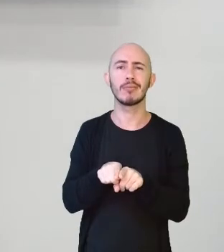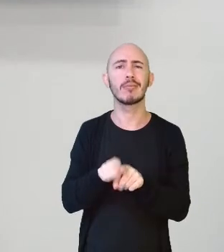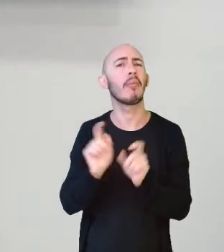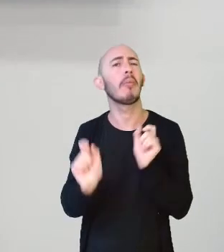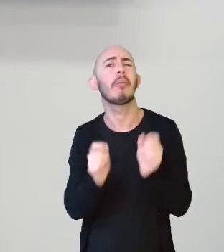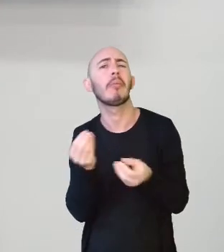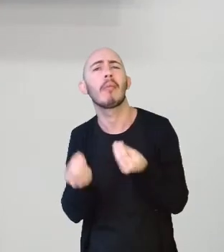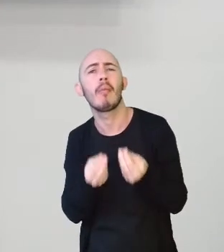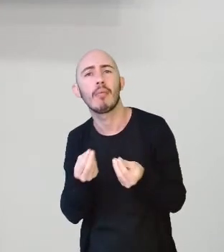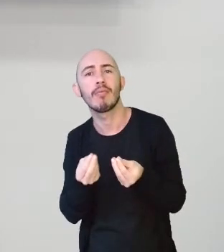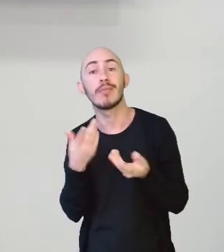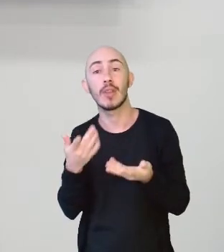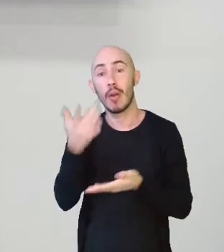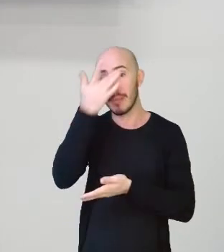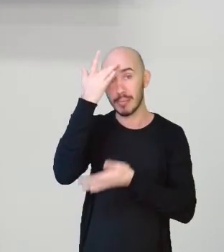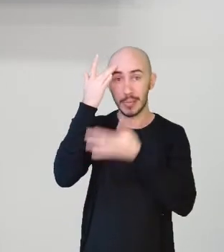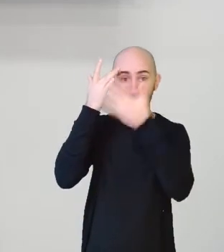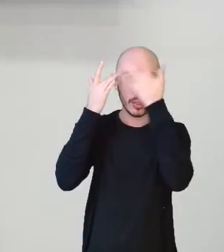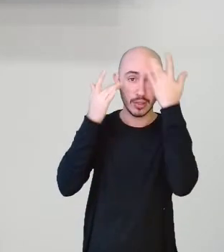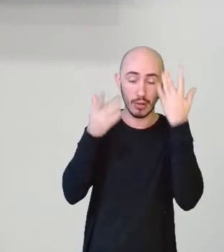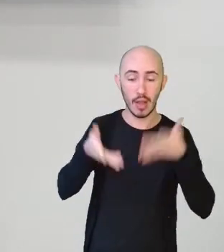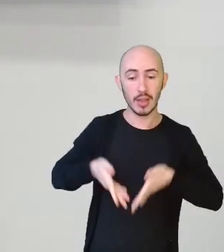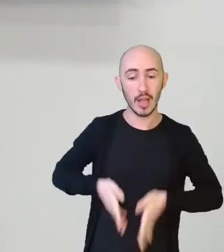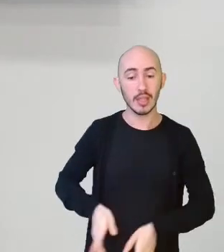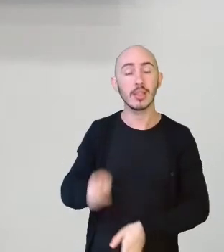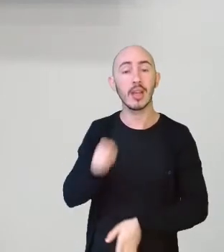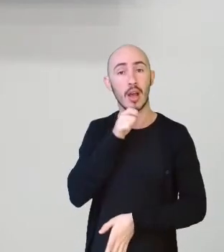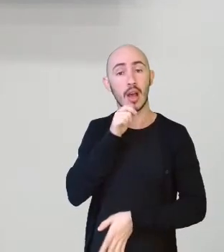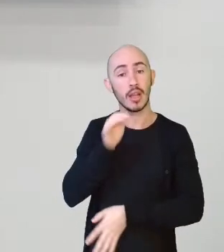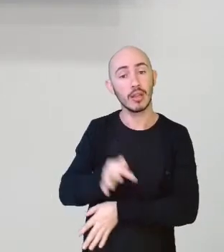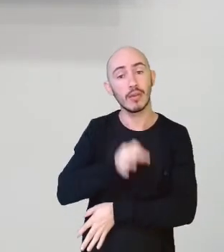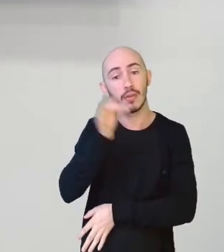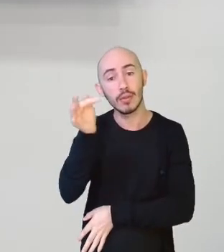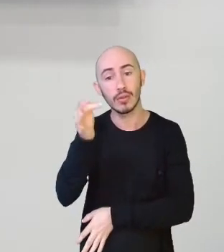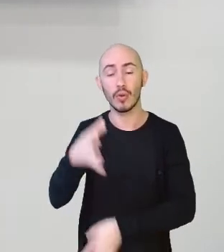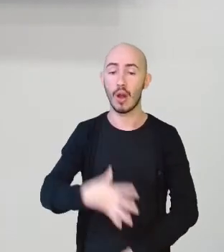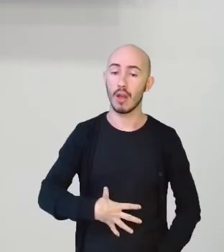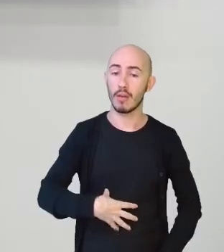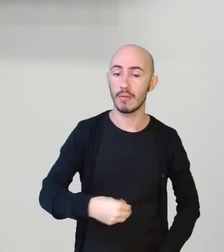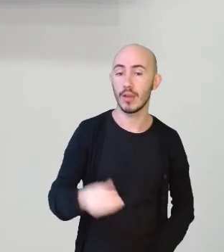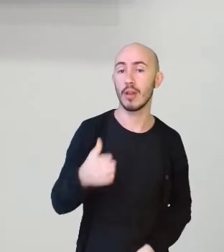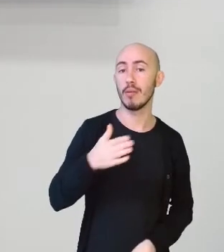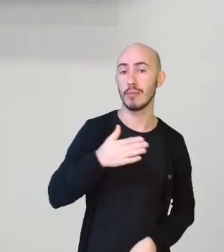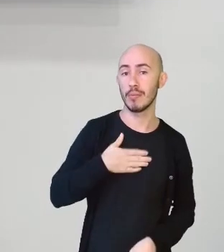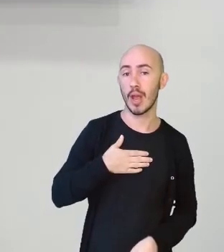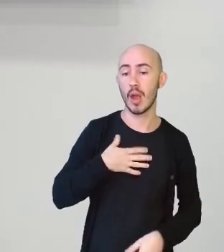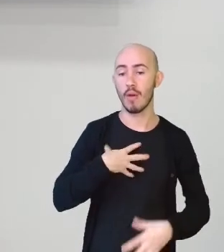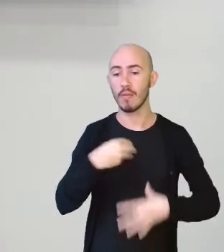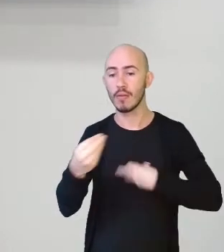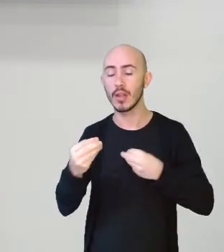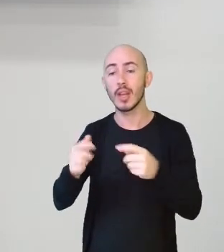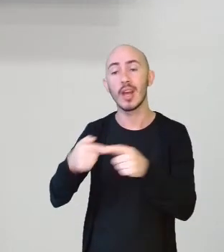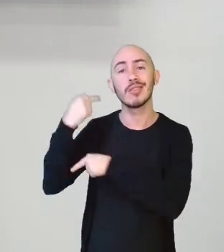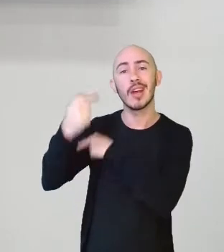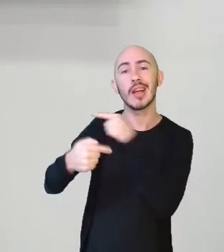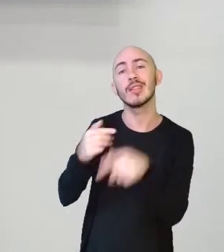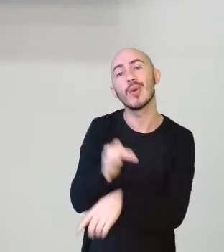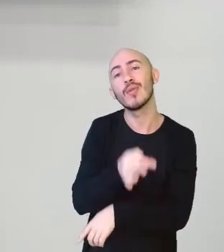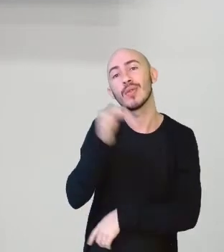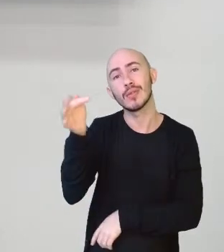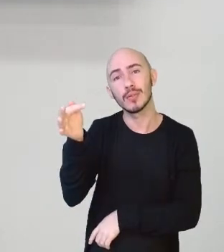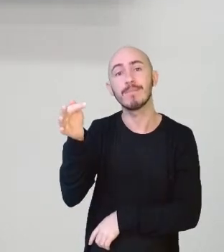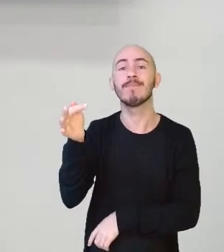isso? As pessoas que ainda vão nascer, meus filhos, os filhos dele e por aí